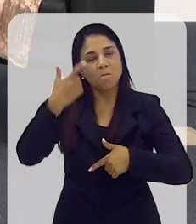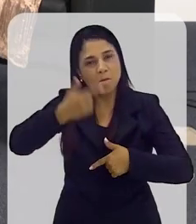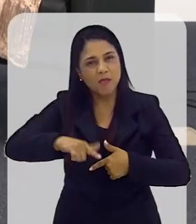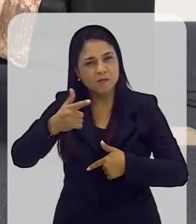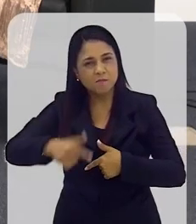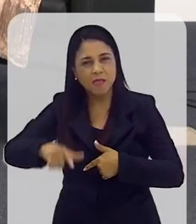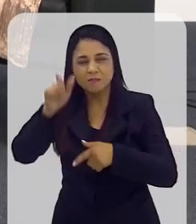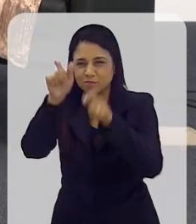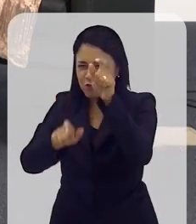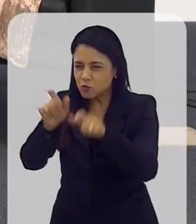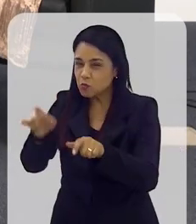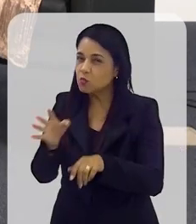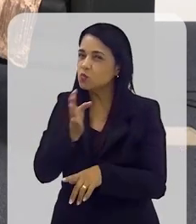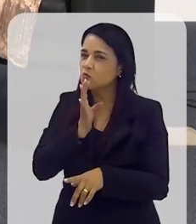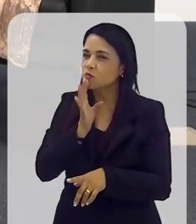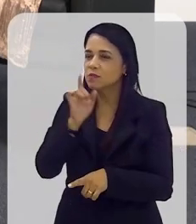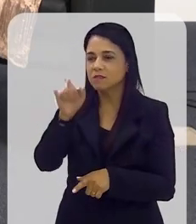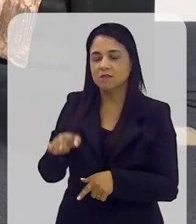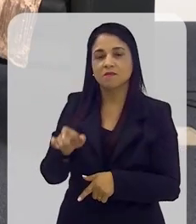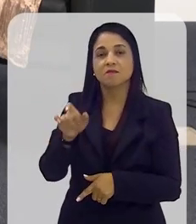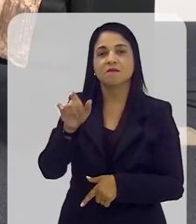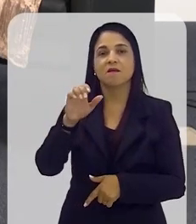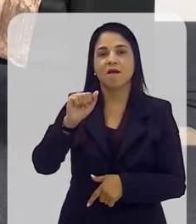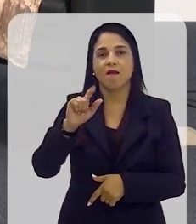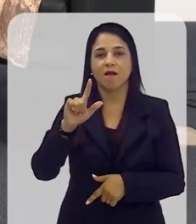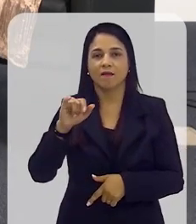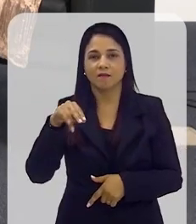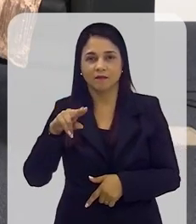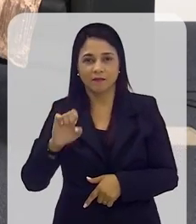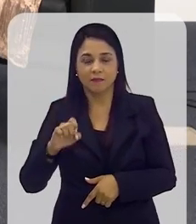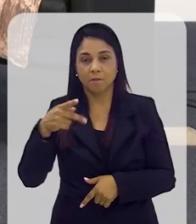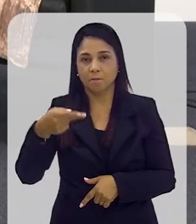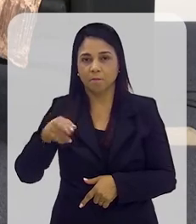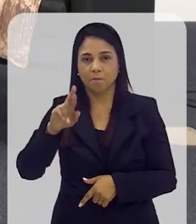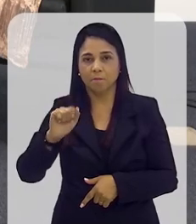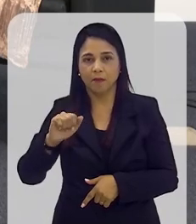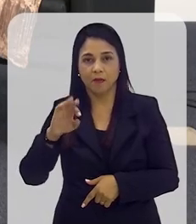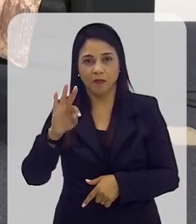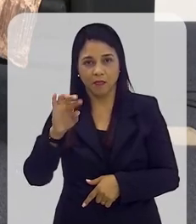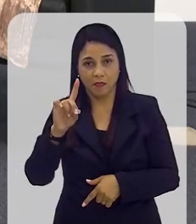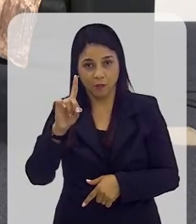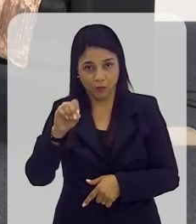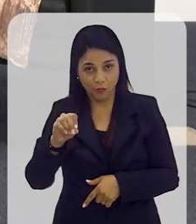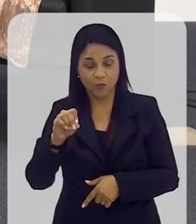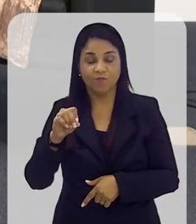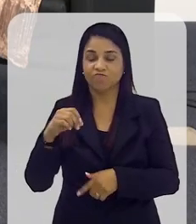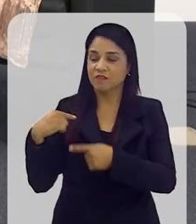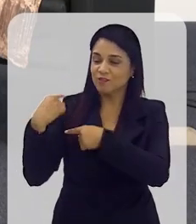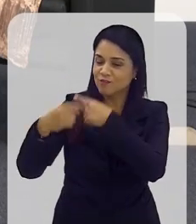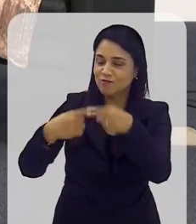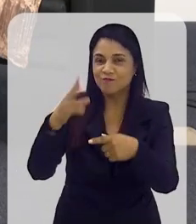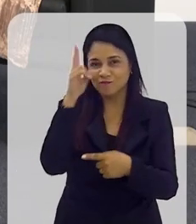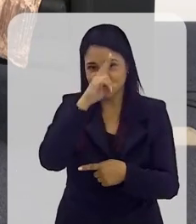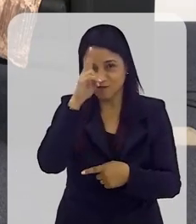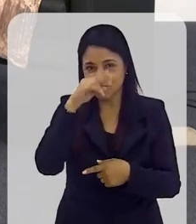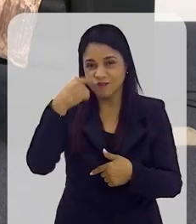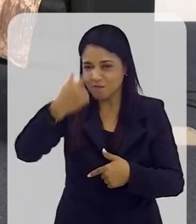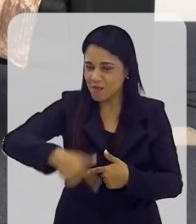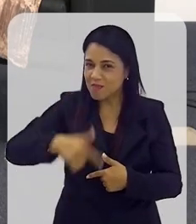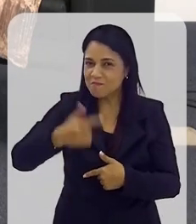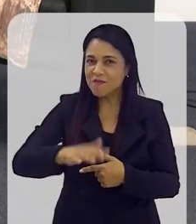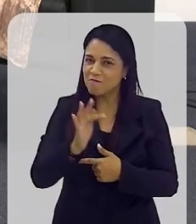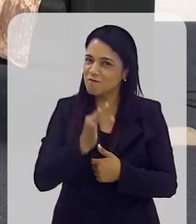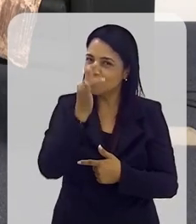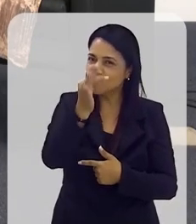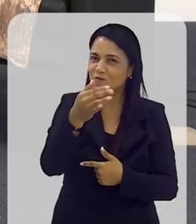e mais pessoas possam conhecer a Aline Prado e a sua história, a sua trajetória, que ainda tem muitos capítulos aí pela frente.